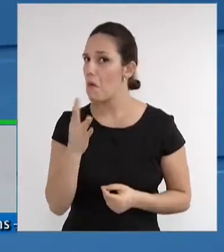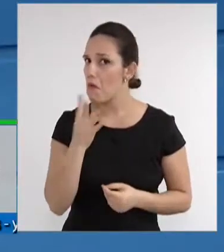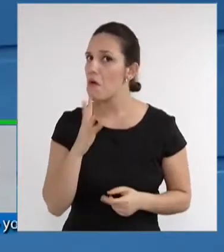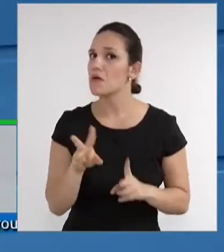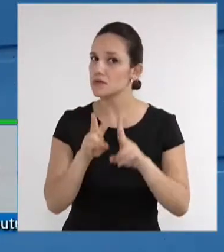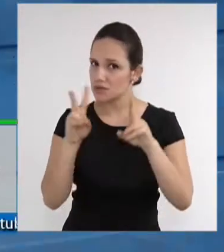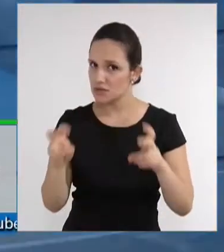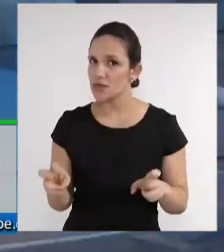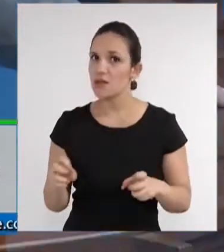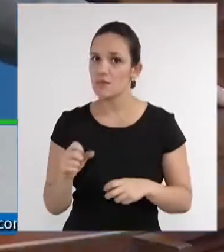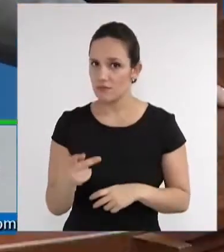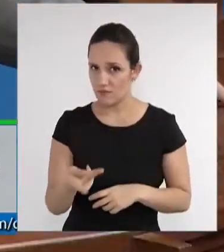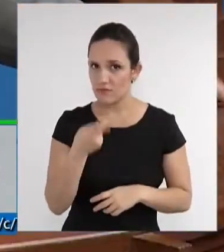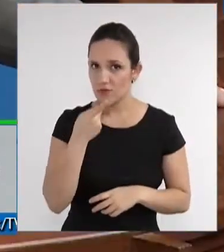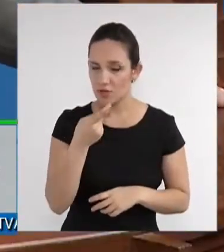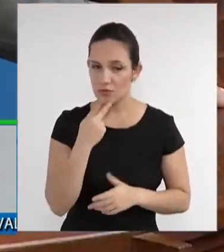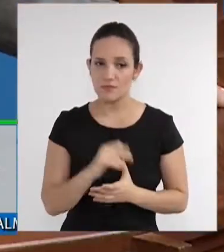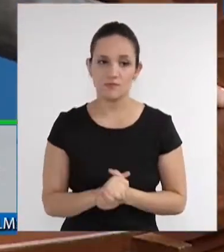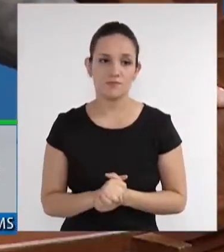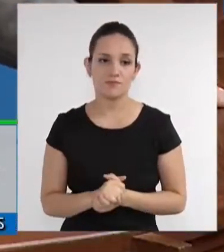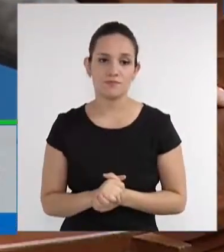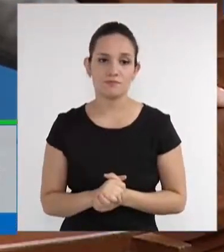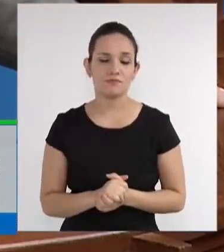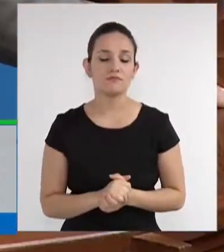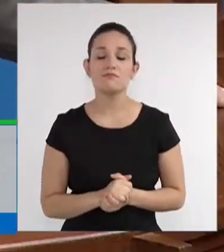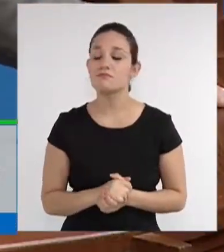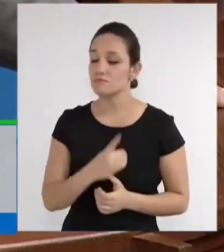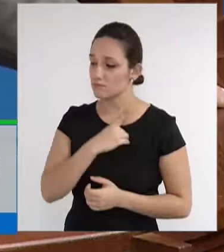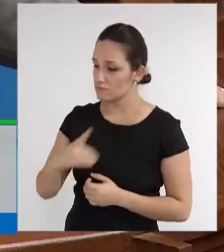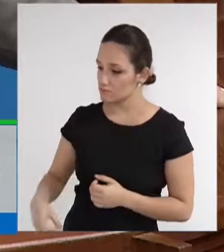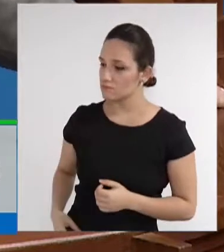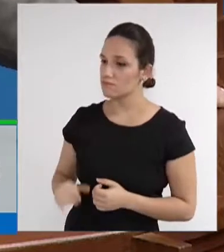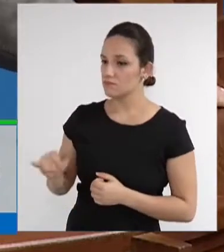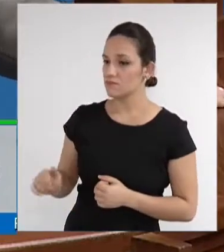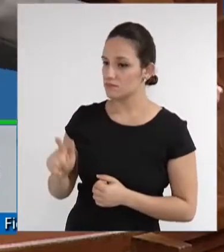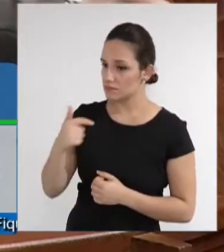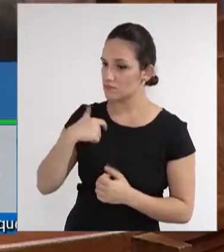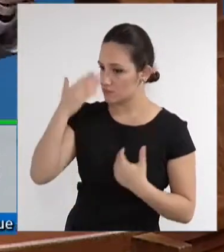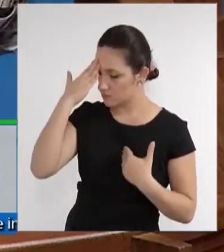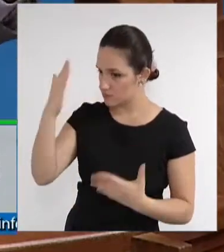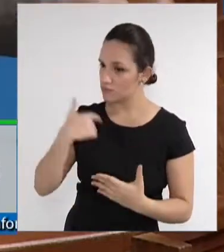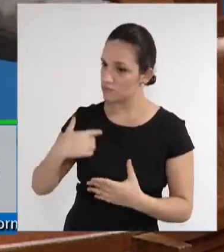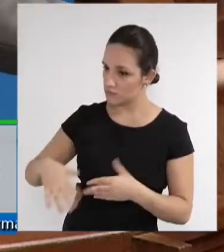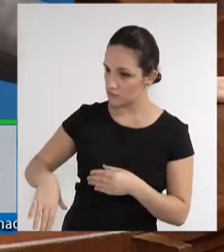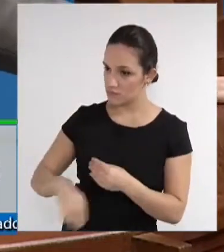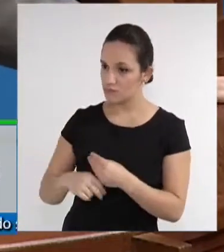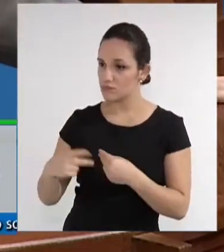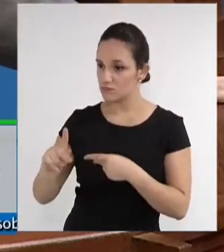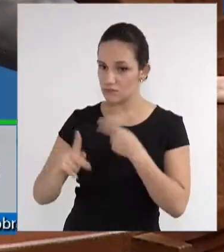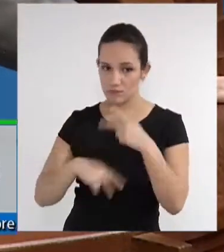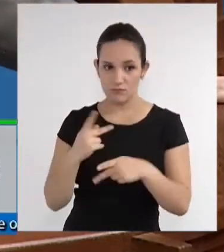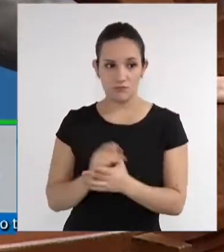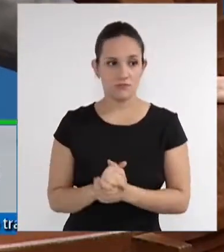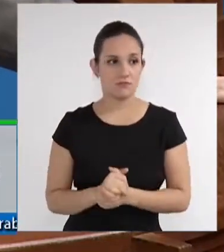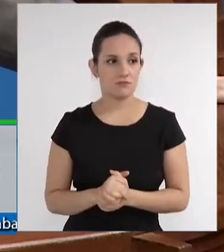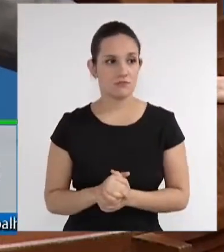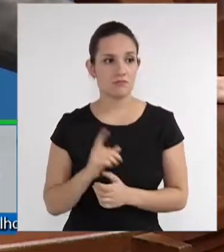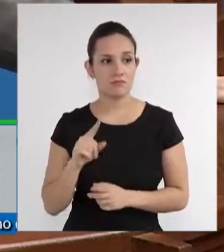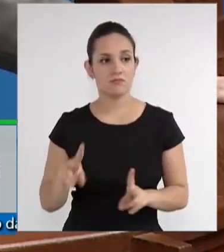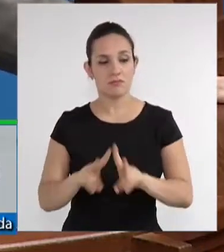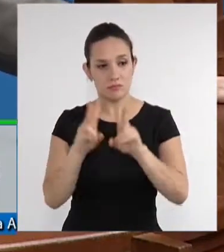relação à matéria. Deputado João Grandão, eu agradeço e incorporo a parte de Vossa Excelência. Vossa Excelência toca num assunto